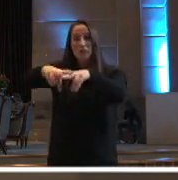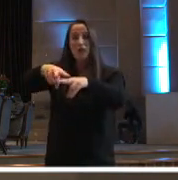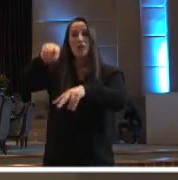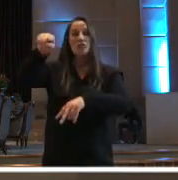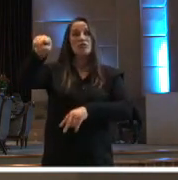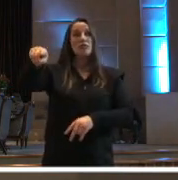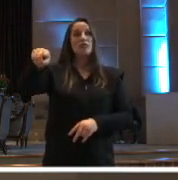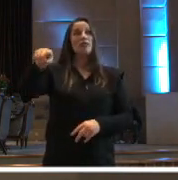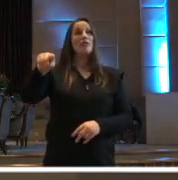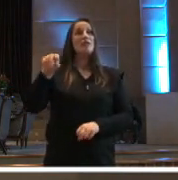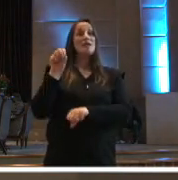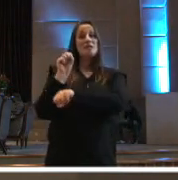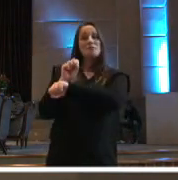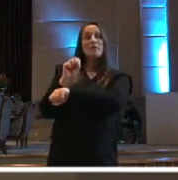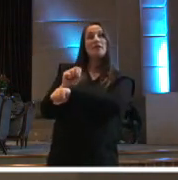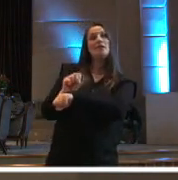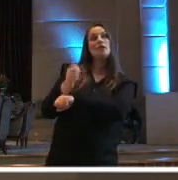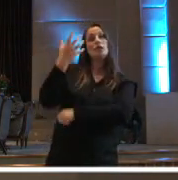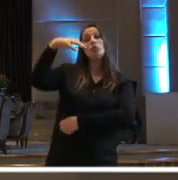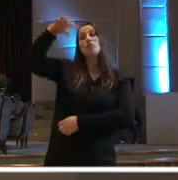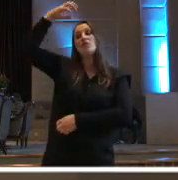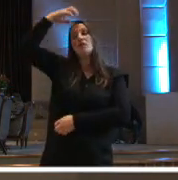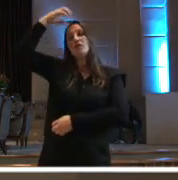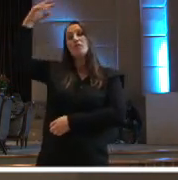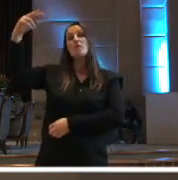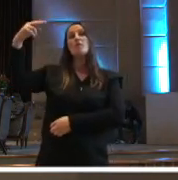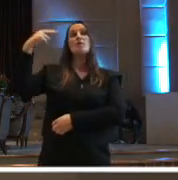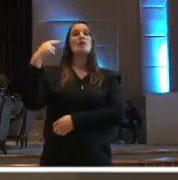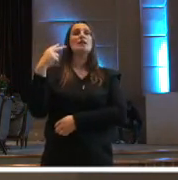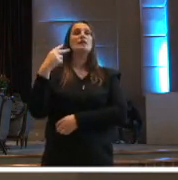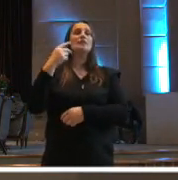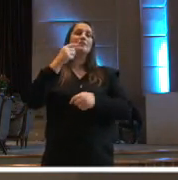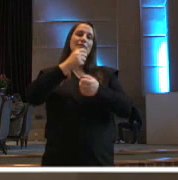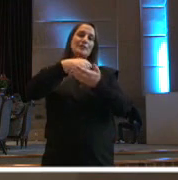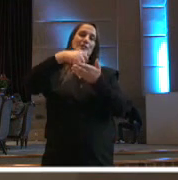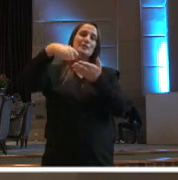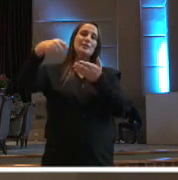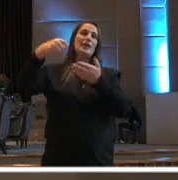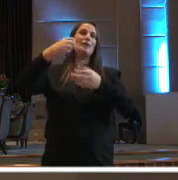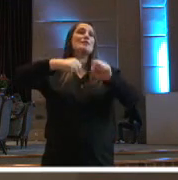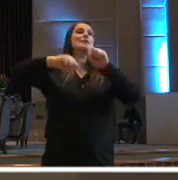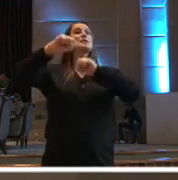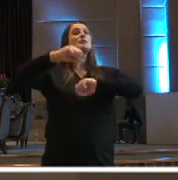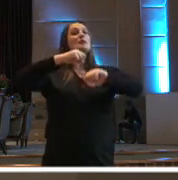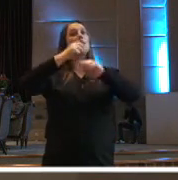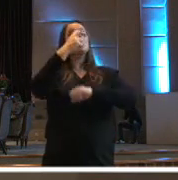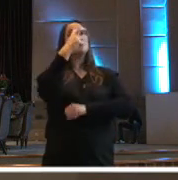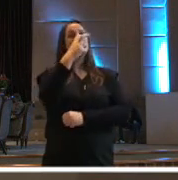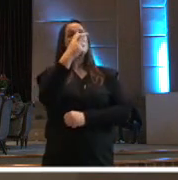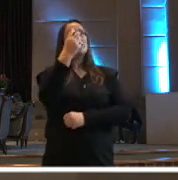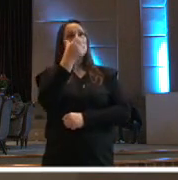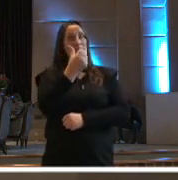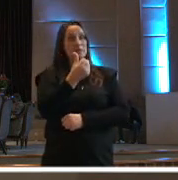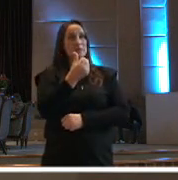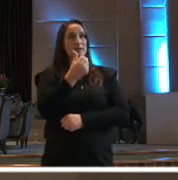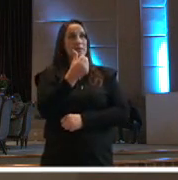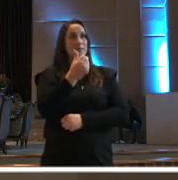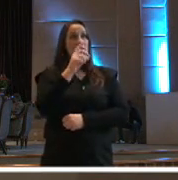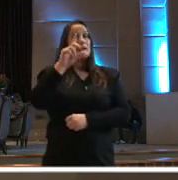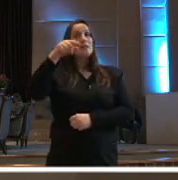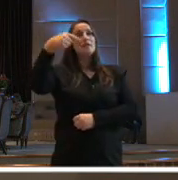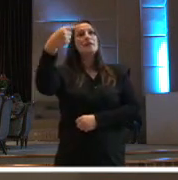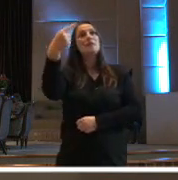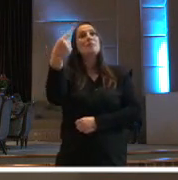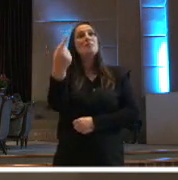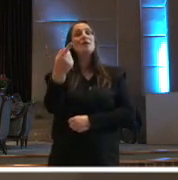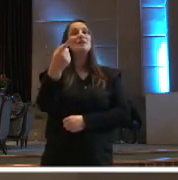aguardando o rei vê-lo. Ele escreve o Salmo 56, e quando ele consegue sair daquela prisão, ele